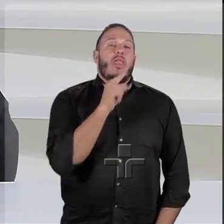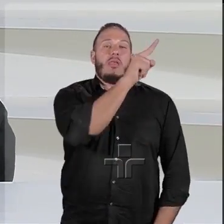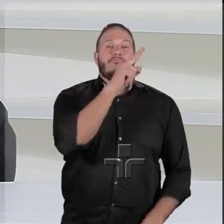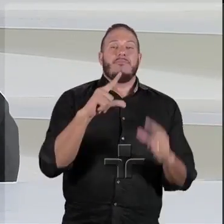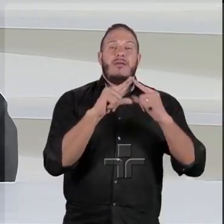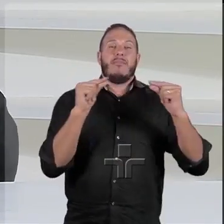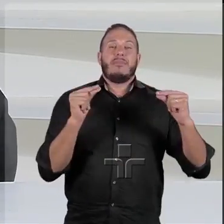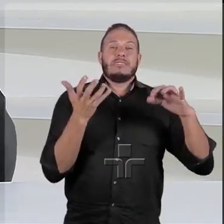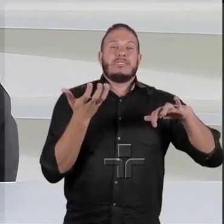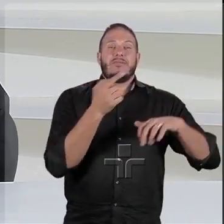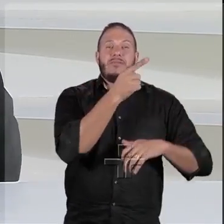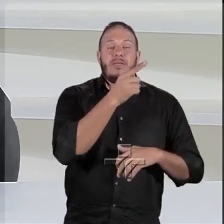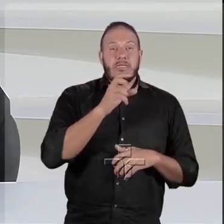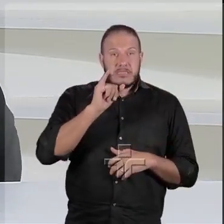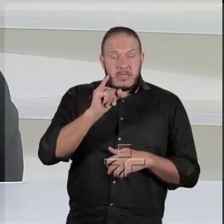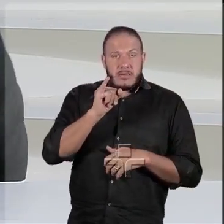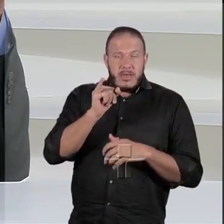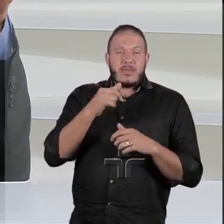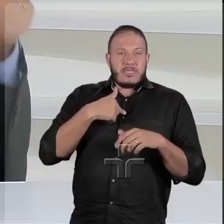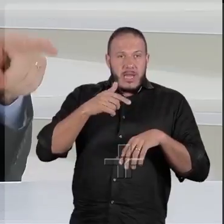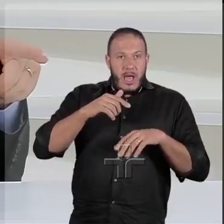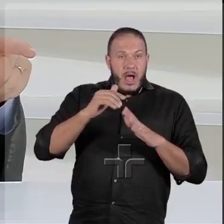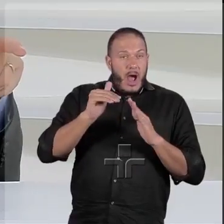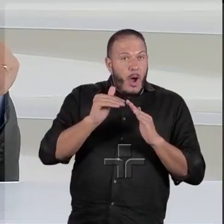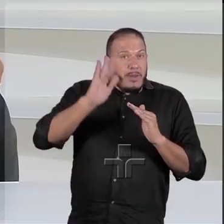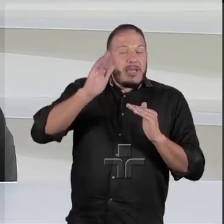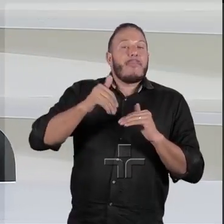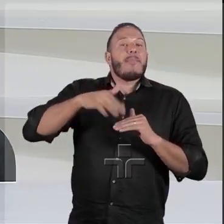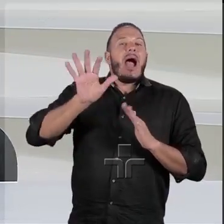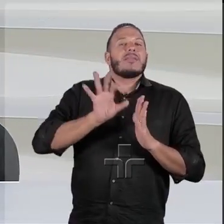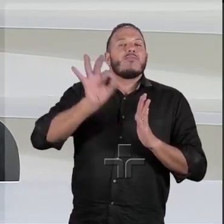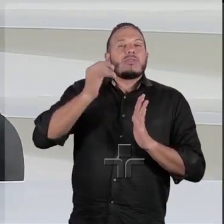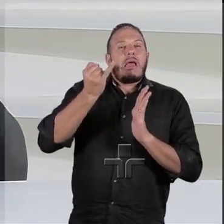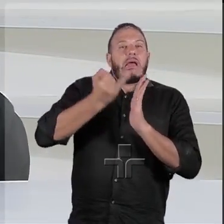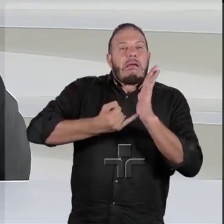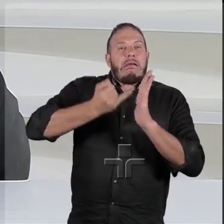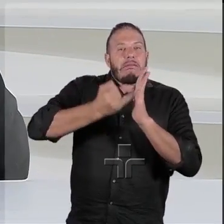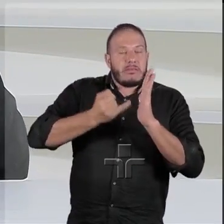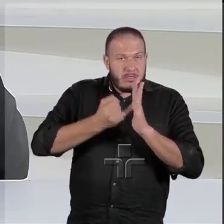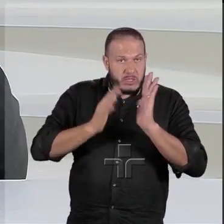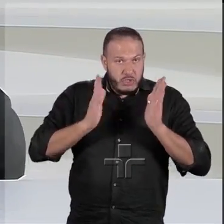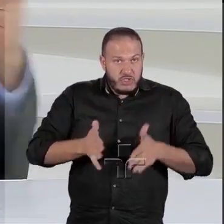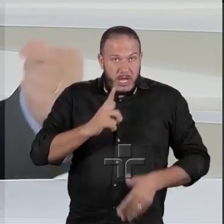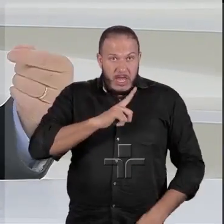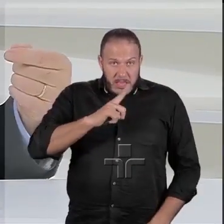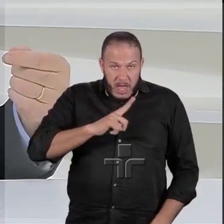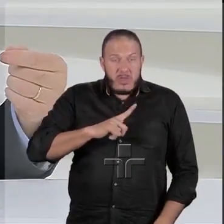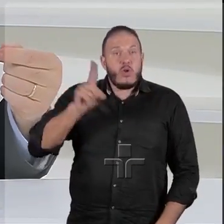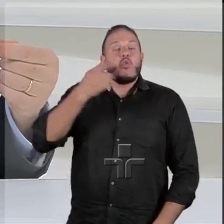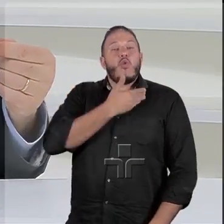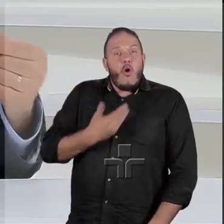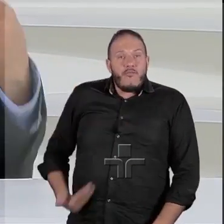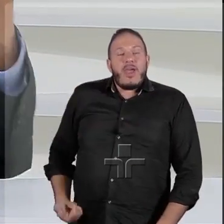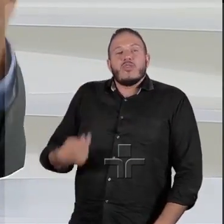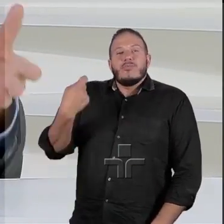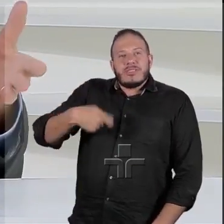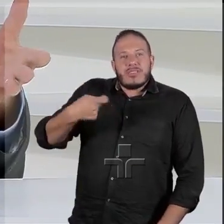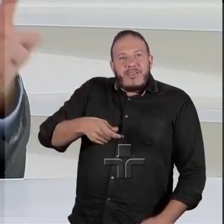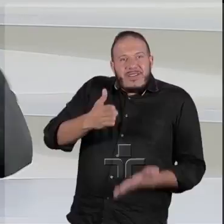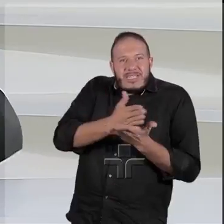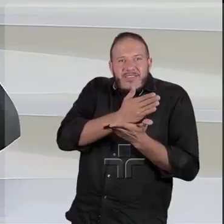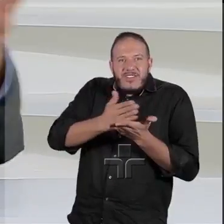se aumentasse as alíquotas dos impostos existentes, o governo teria que dividir, por